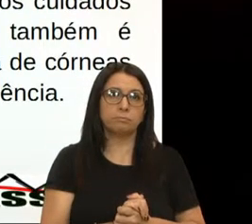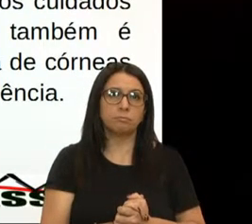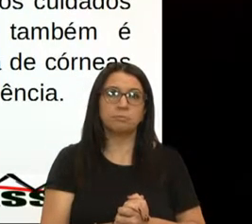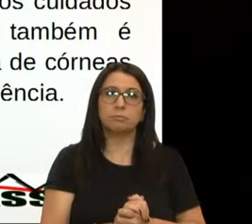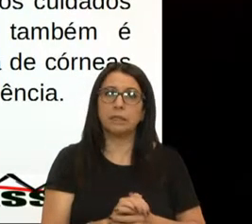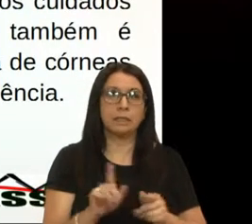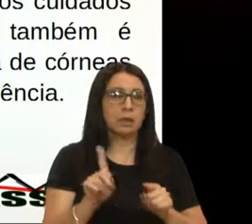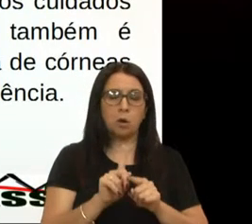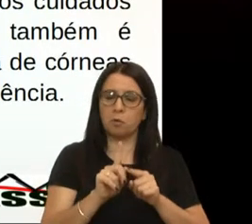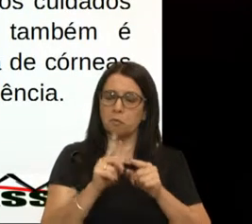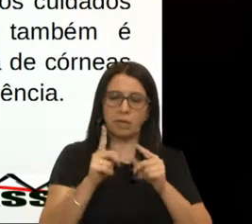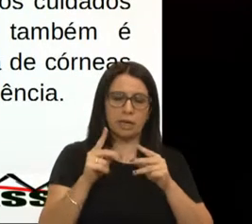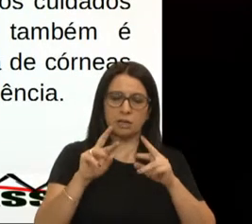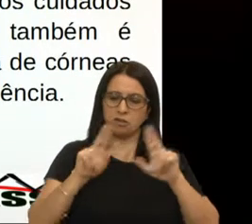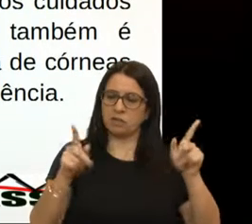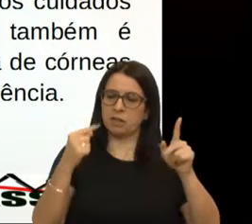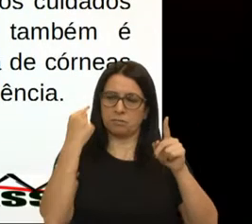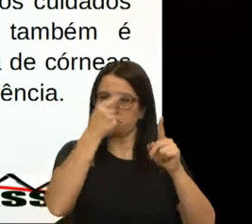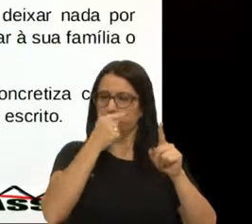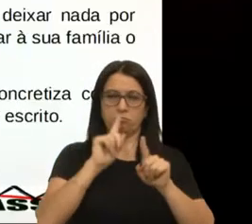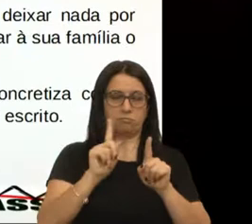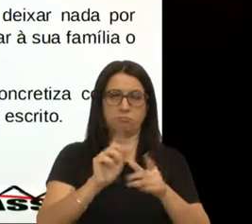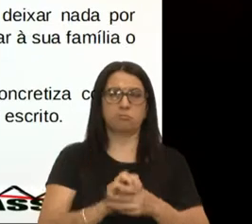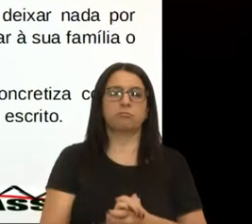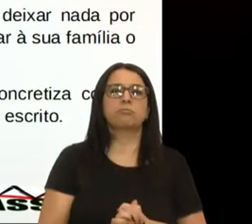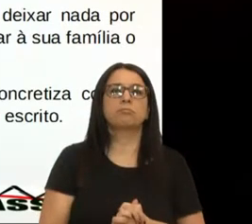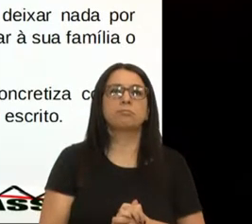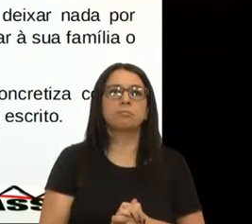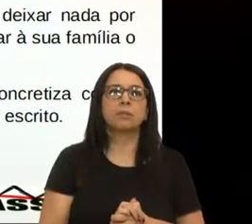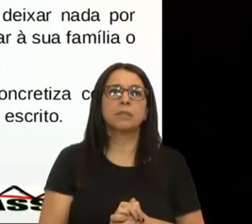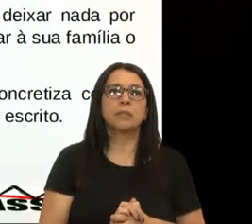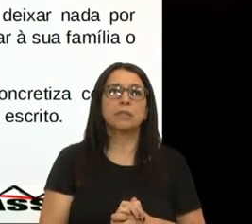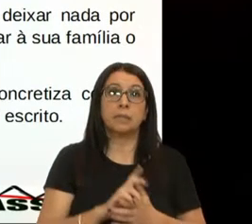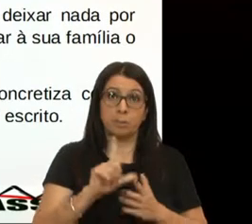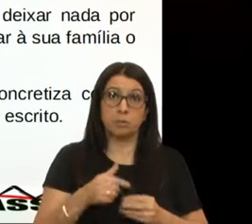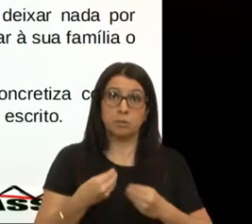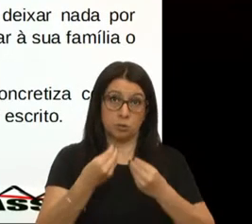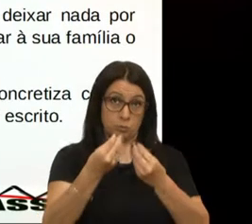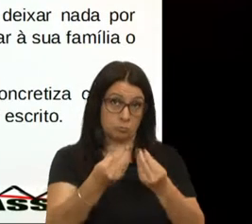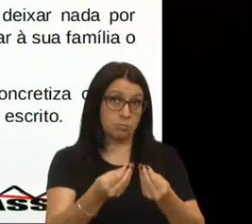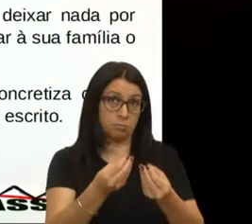também não deforma a aparência. Após a doação,